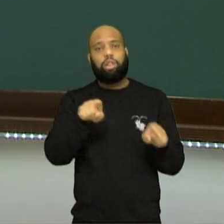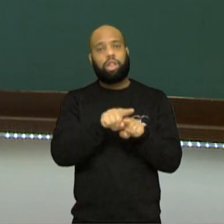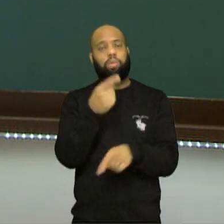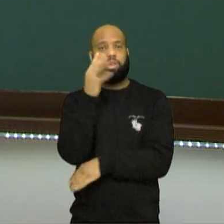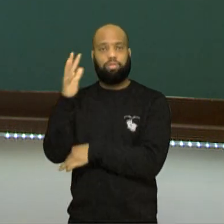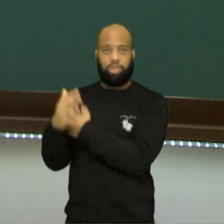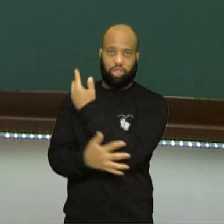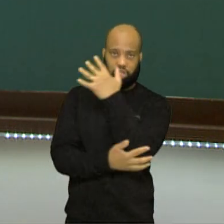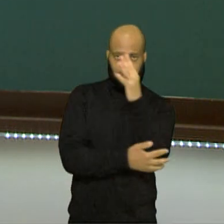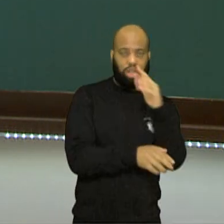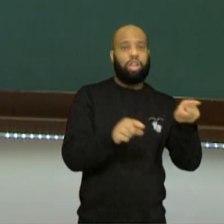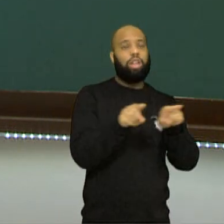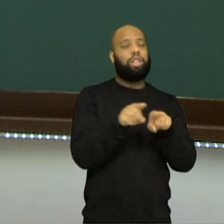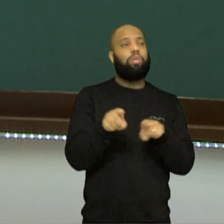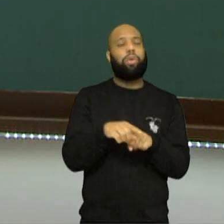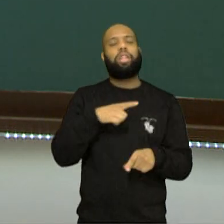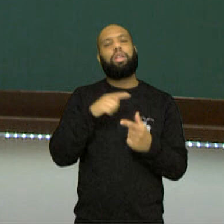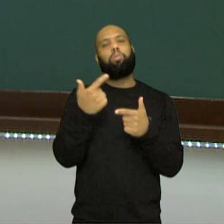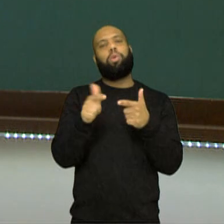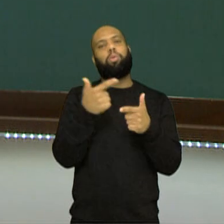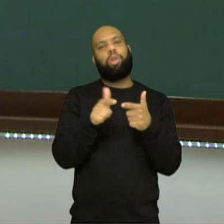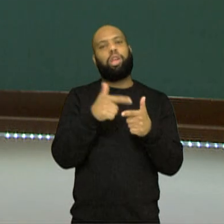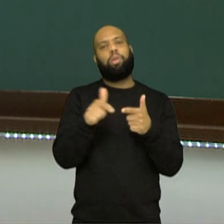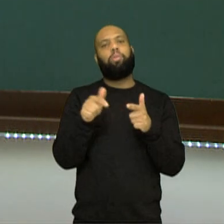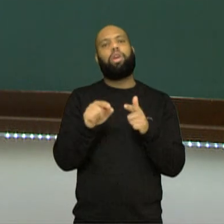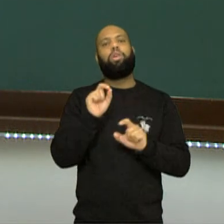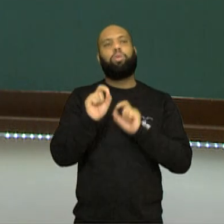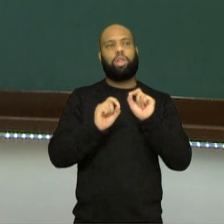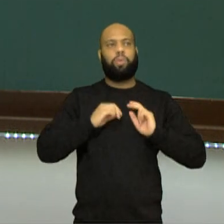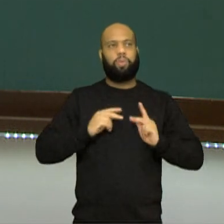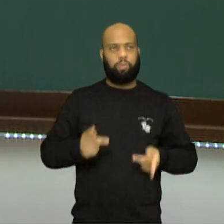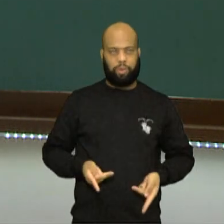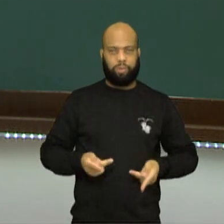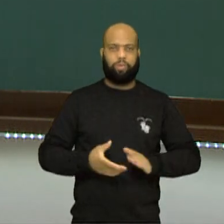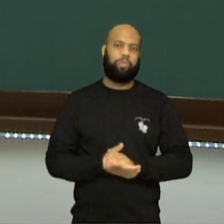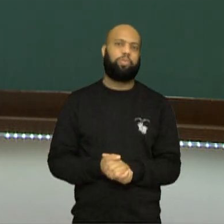desses seres e também afetando os seres humanos.